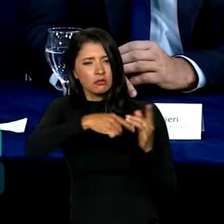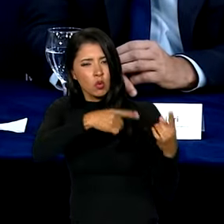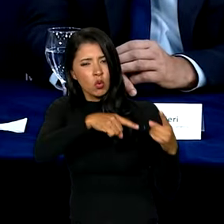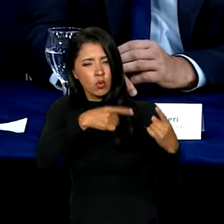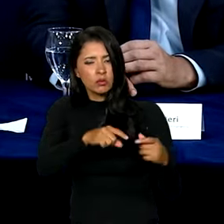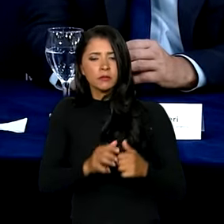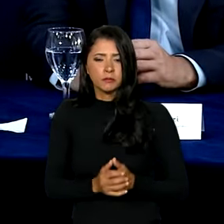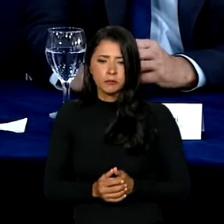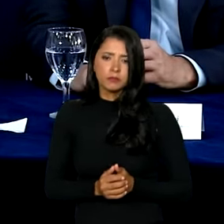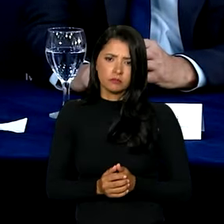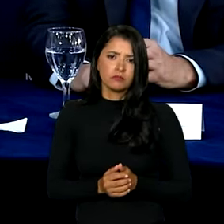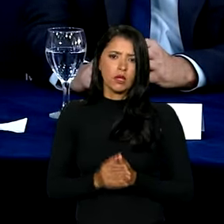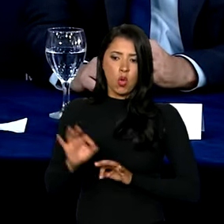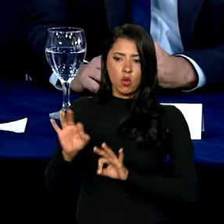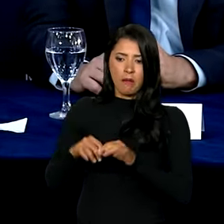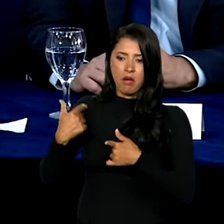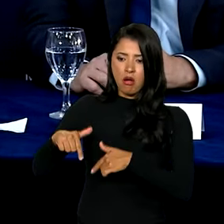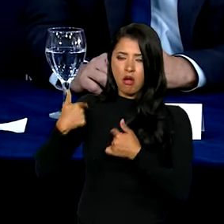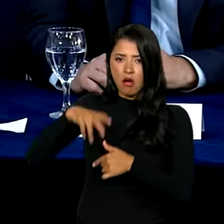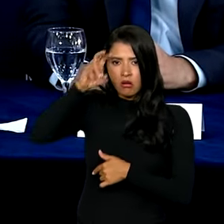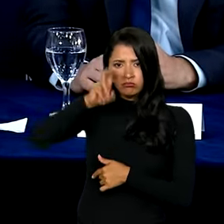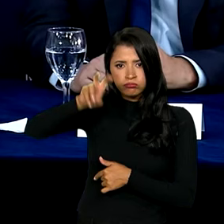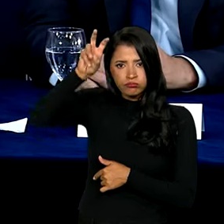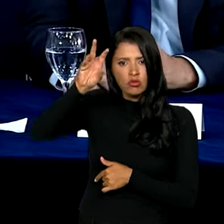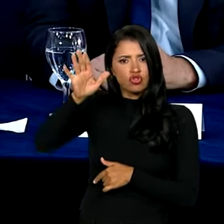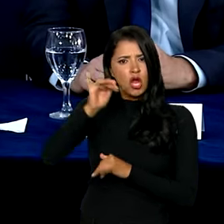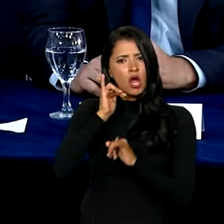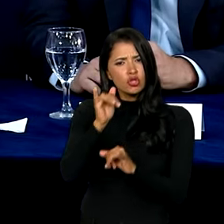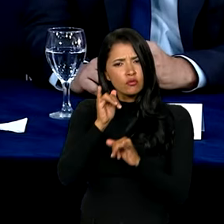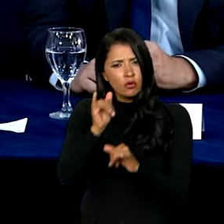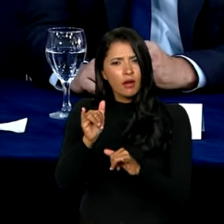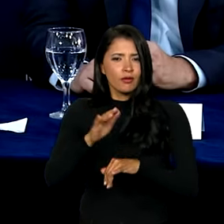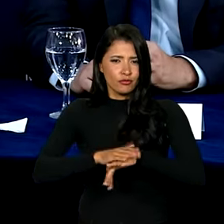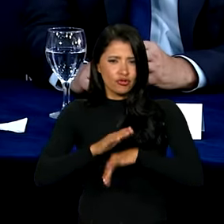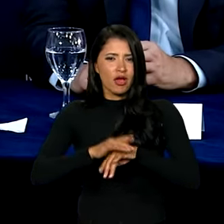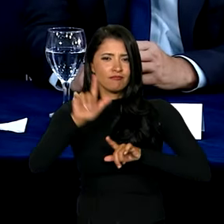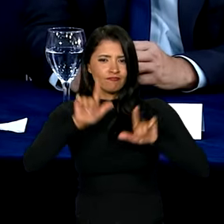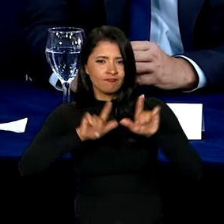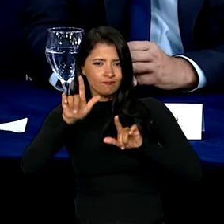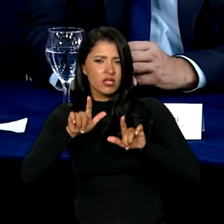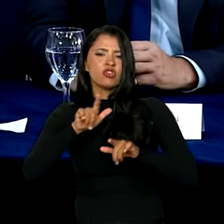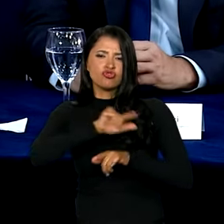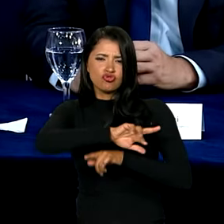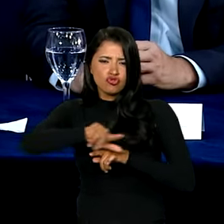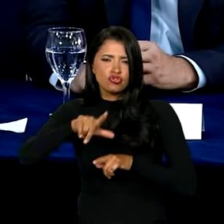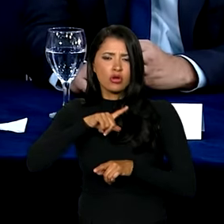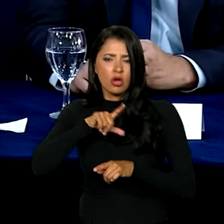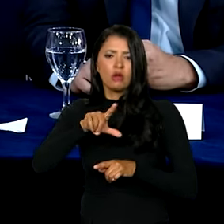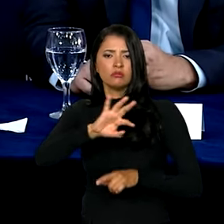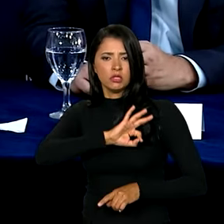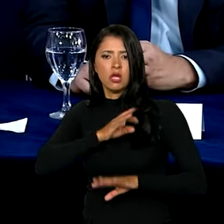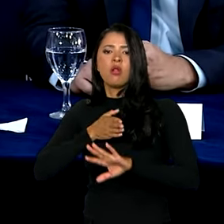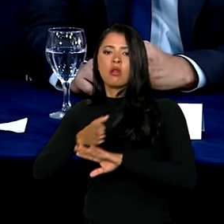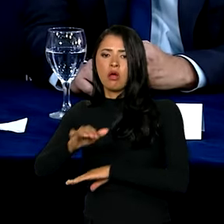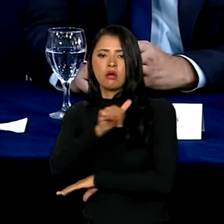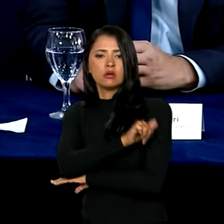as ações de inteligência, como já vem sendo divulgado pela imprensa. Policiais já estão no Rio de